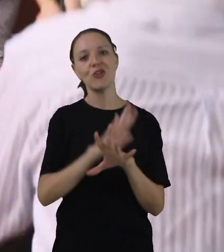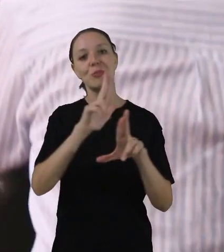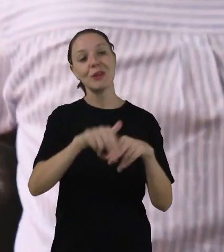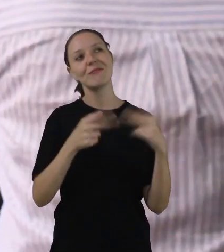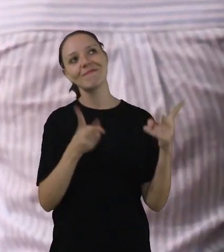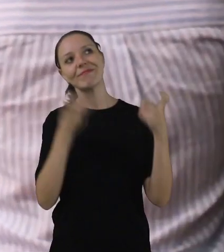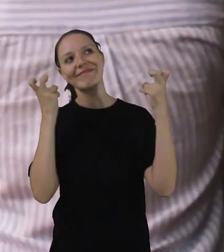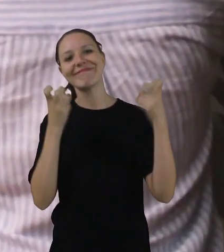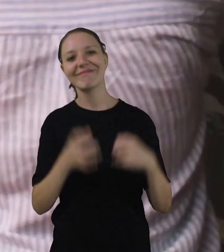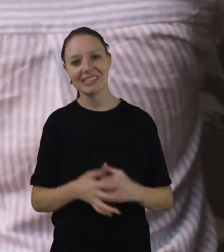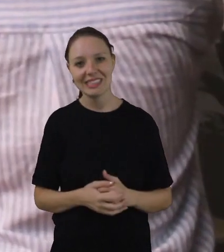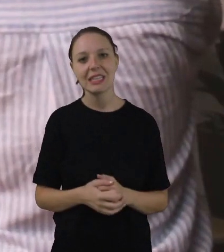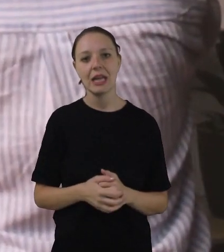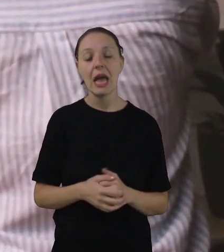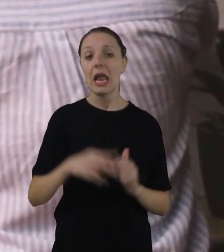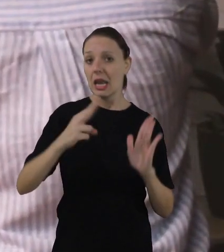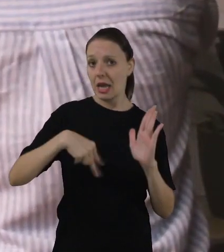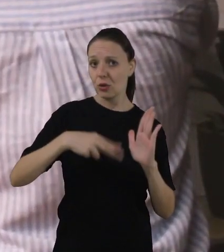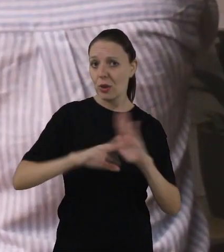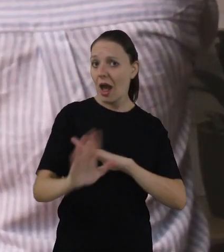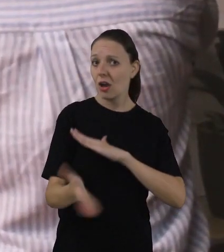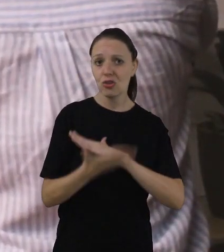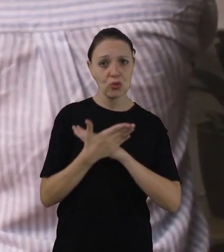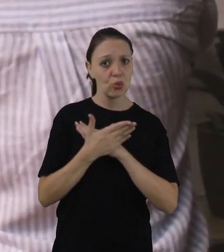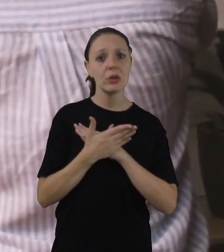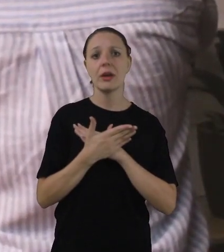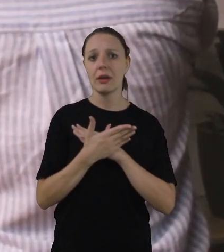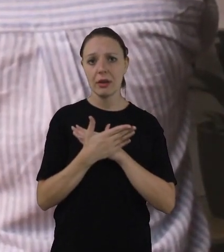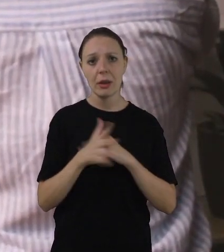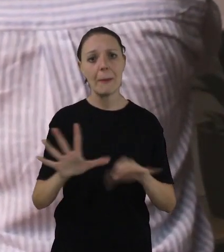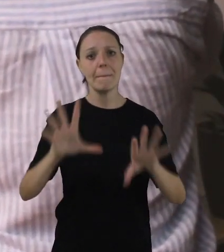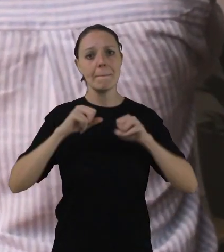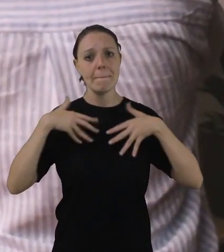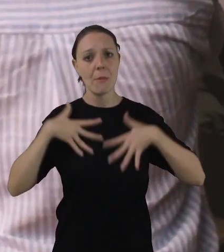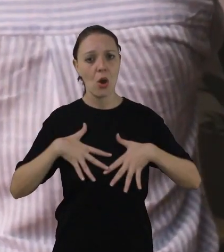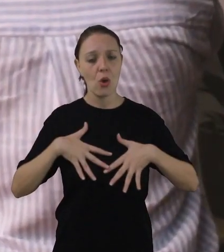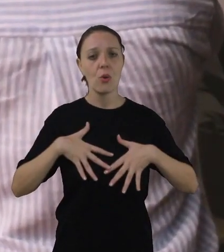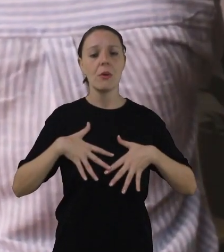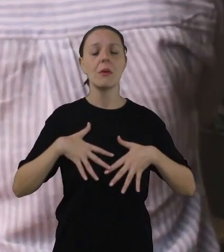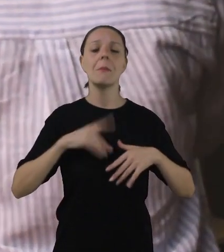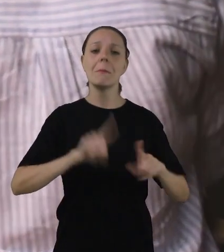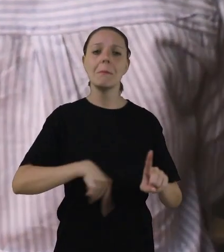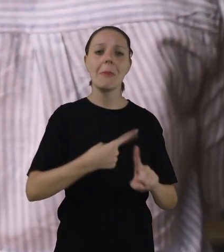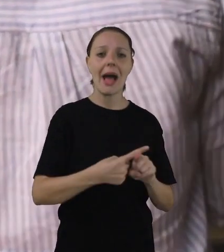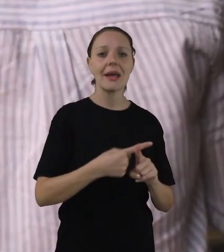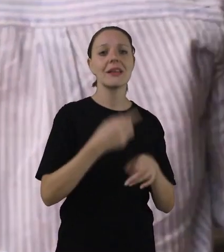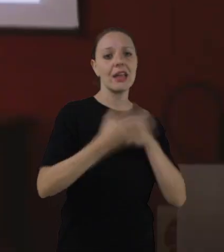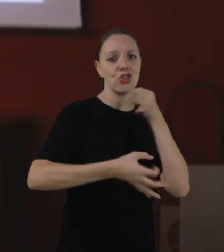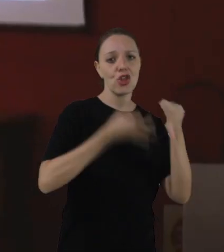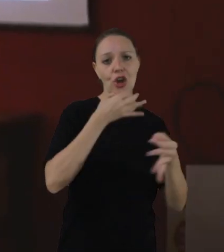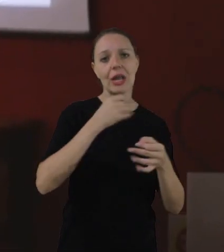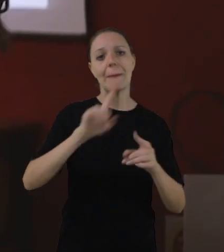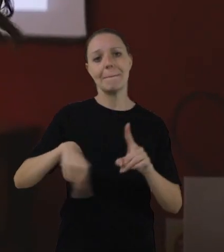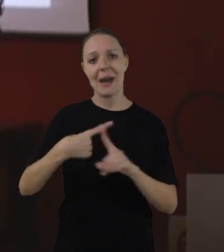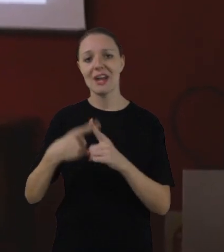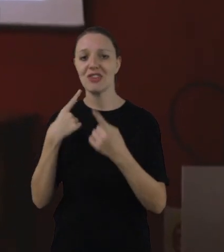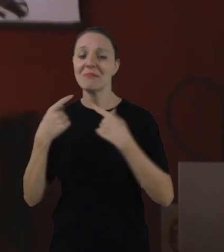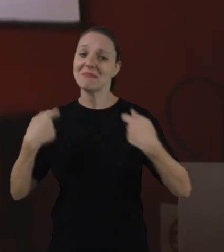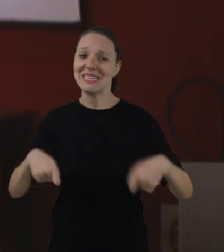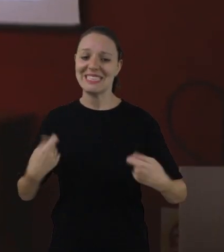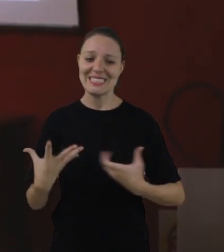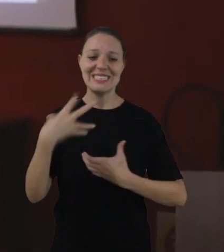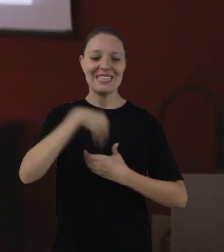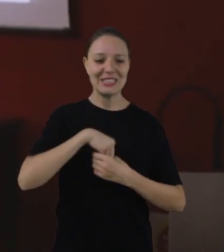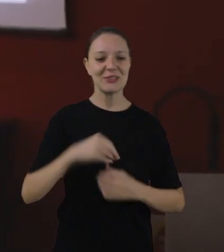a leitura ajuda a gente a fixar isso, não só a gramática, mas como a retórica e a dialética que a gente precisa ter.